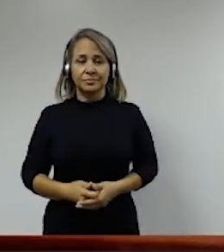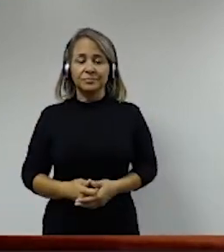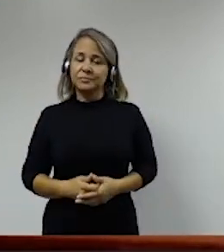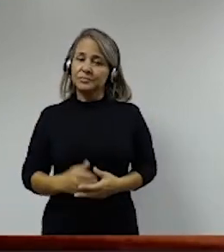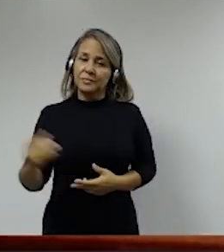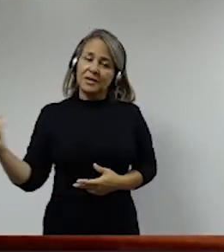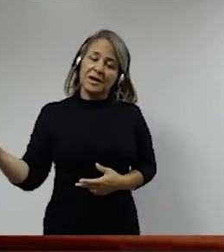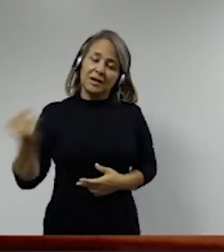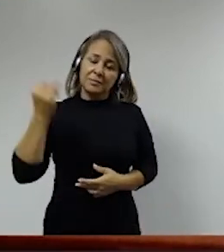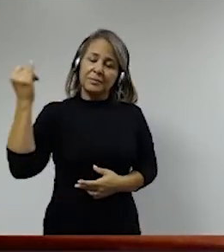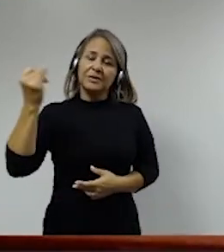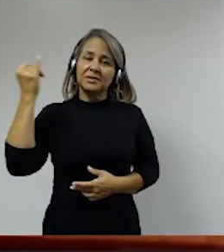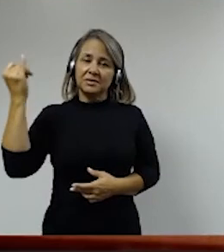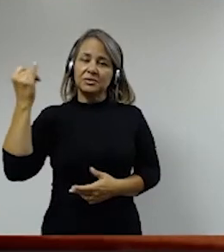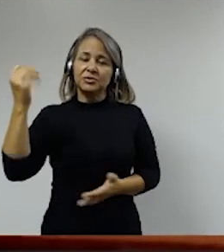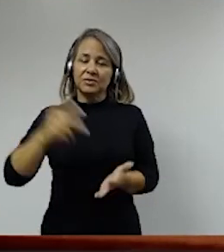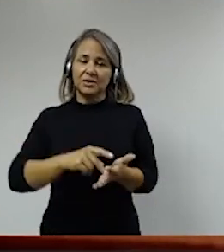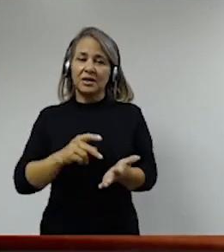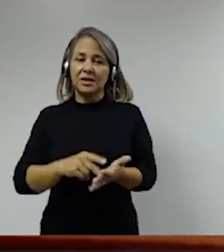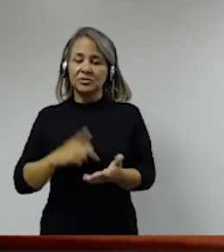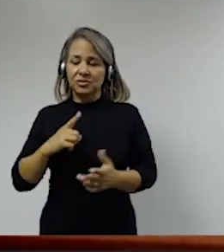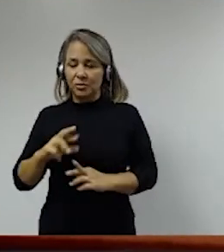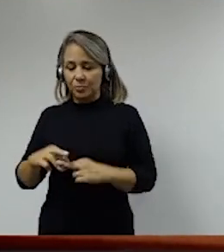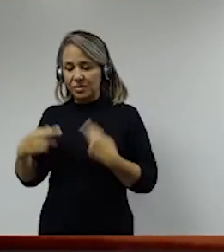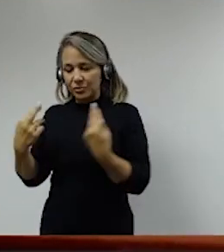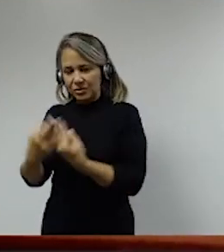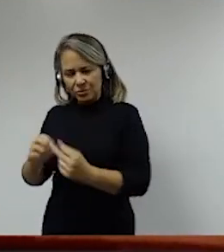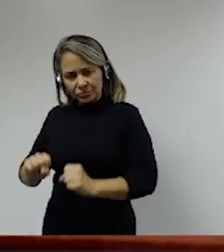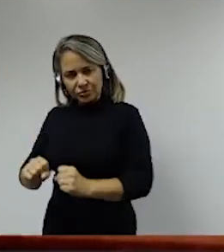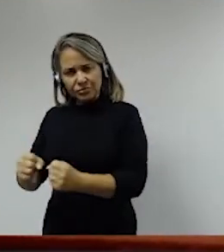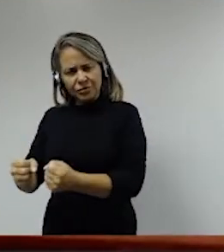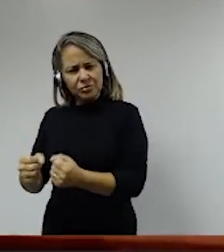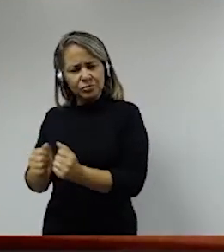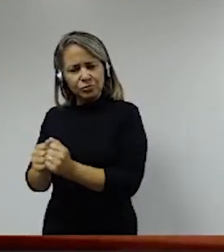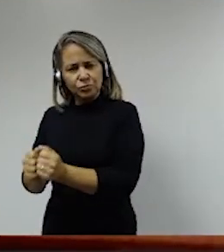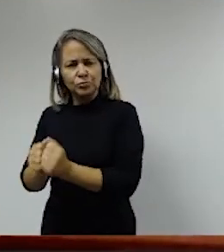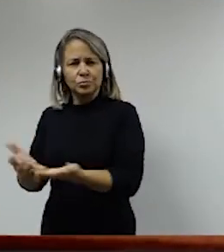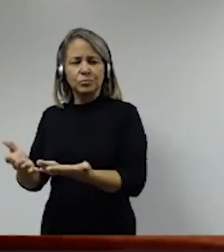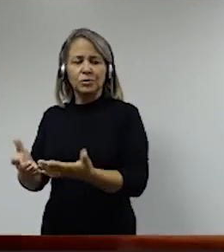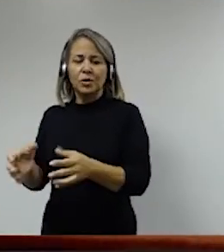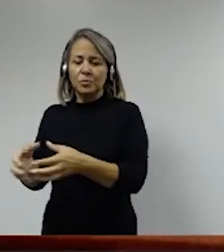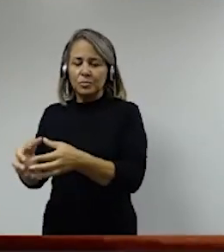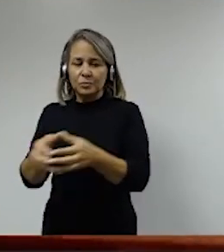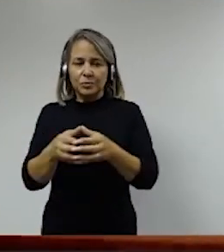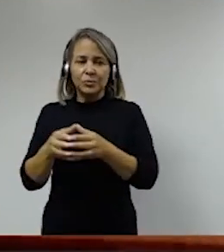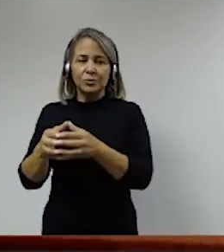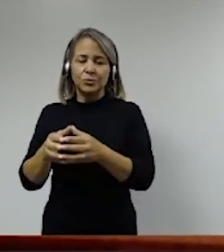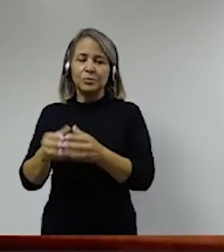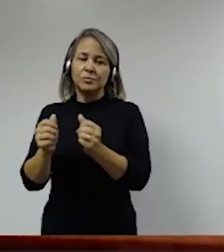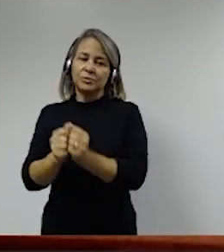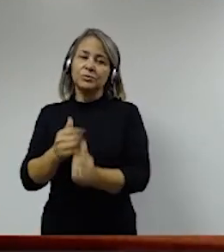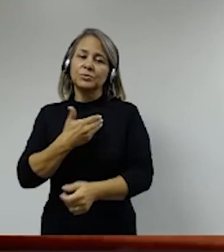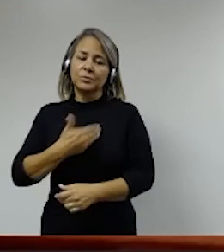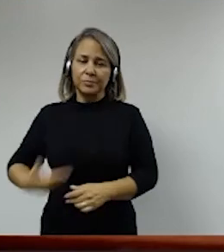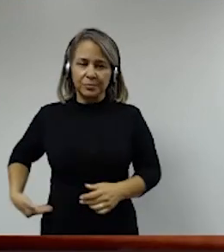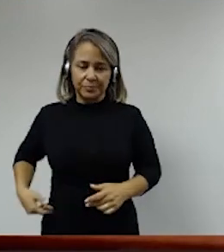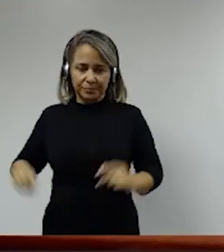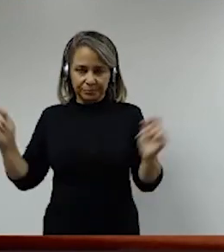né, essa reunião de esforços, enfim, de todos os setores e do Estado, no sentido